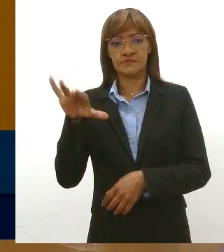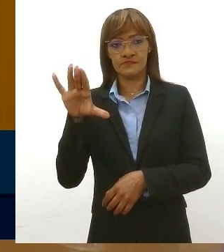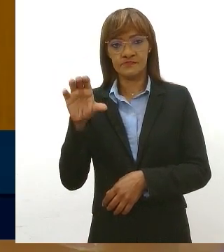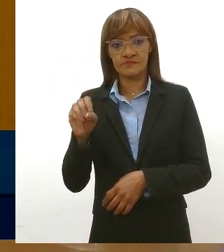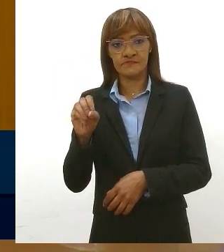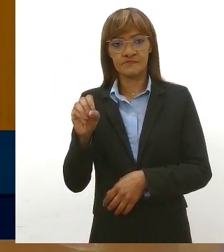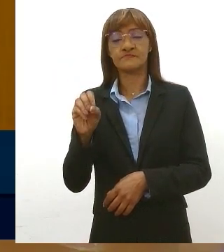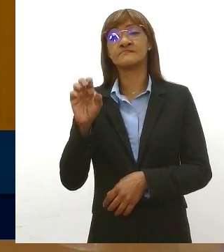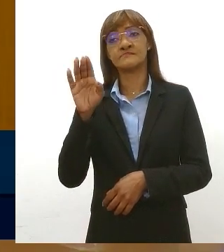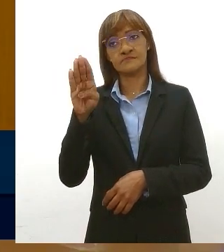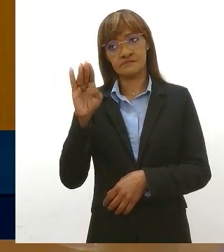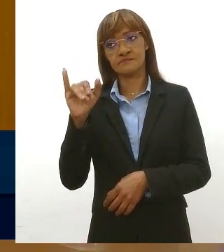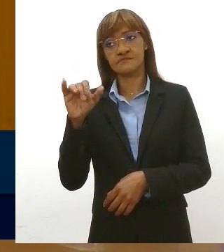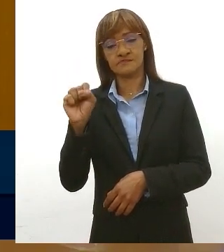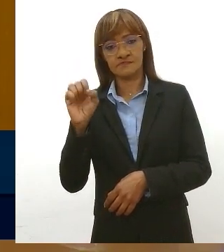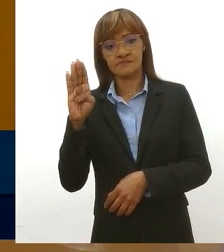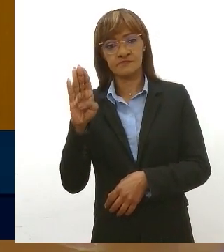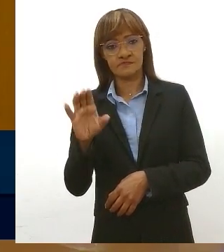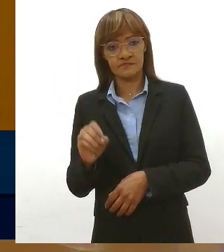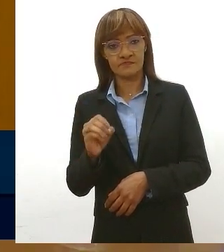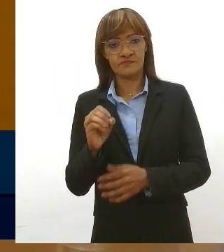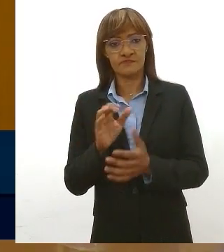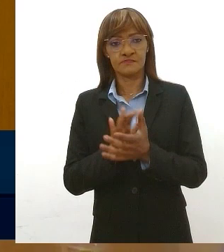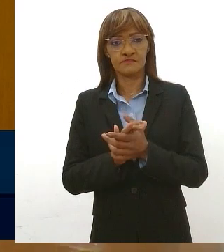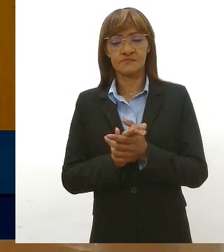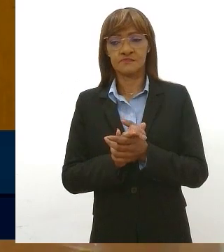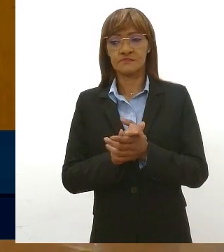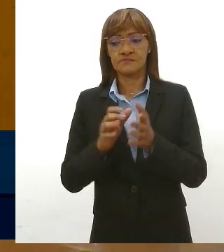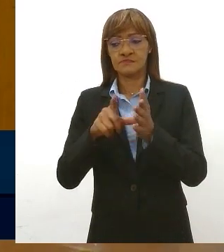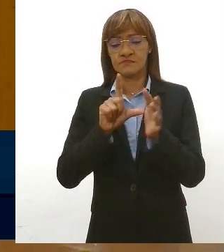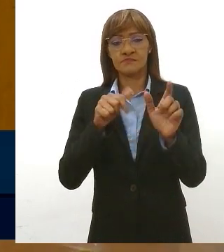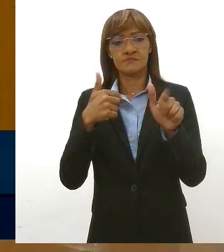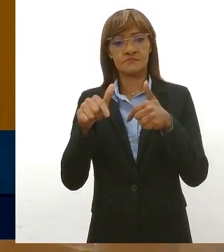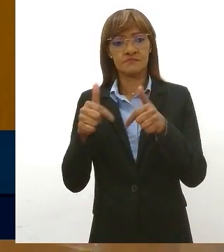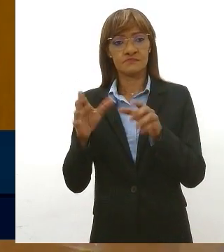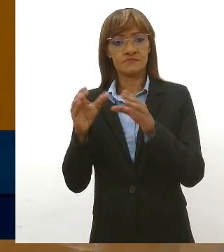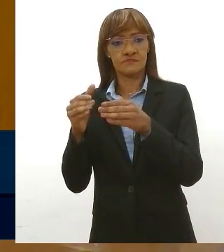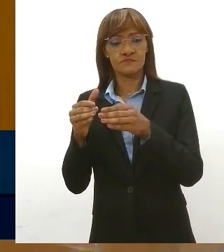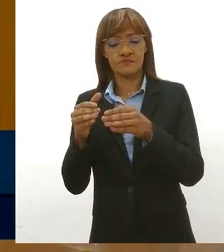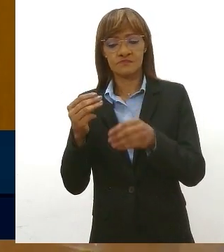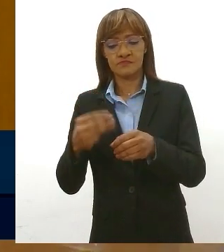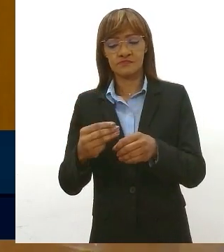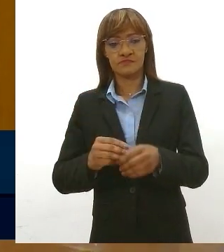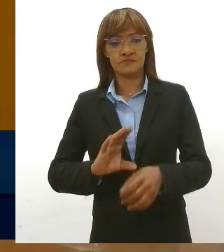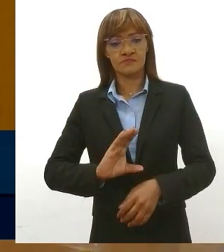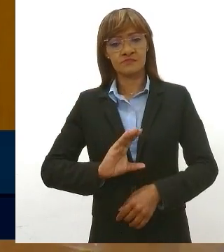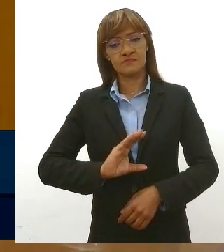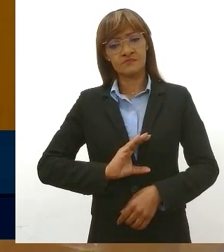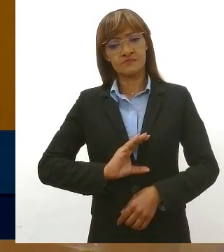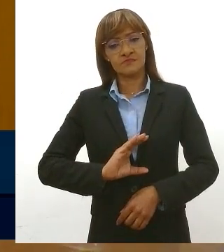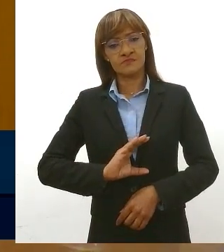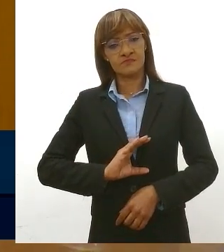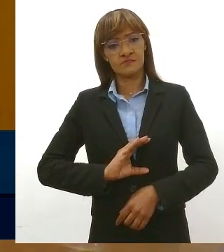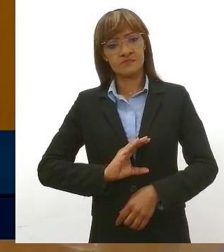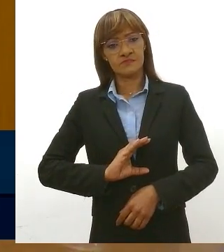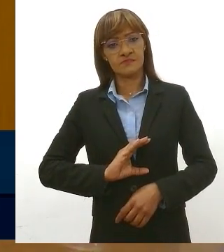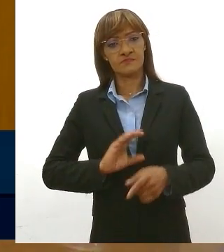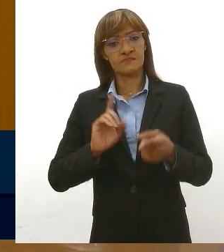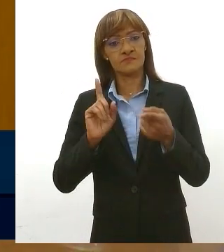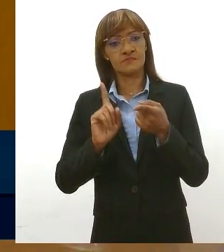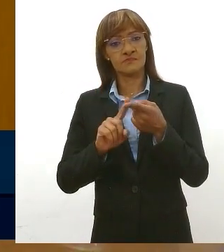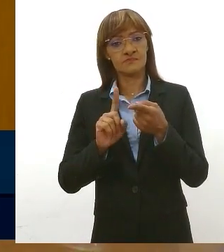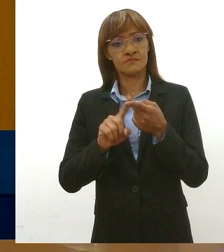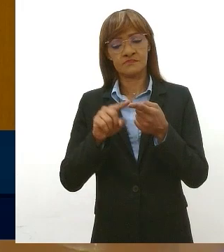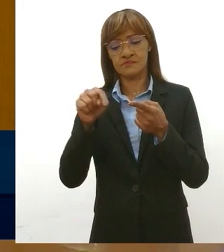estava trabalhando no 9º Batalhão, na cidade de Capela, mas teve a oportunidade de trabalhar aqui na Assembleia Legislativa. A